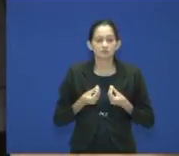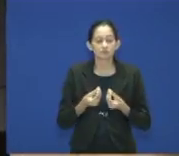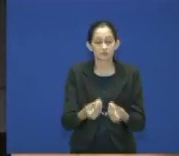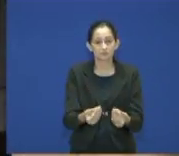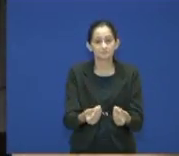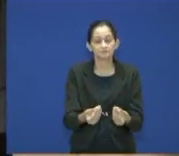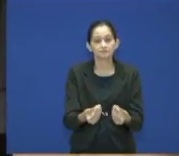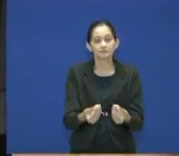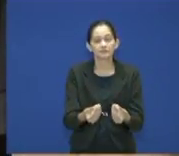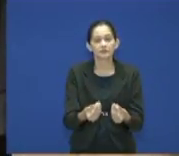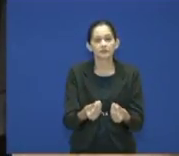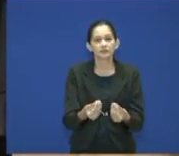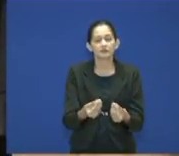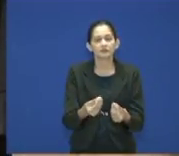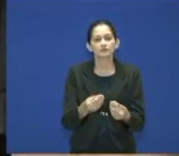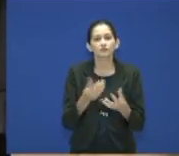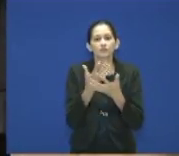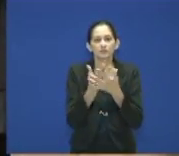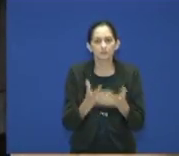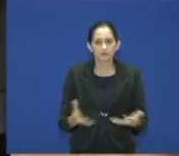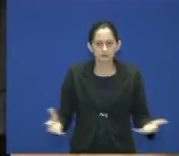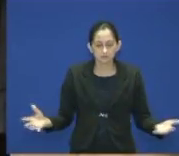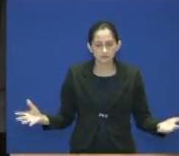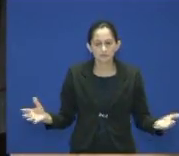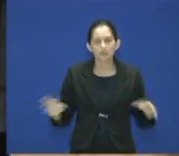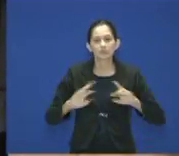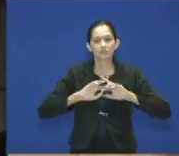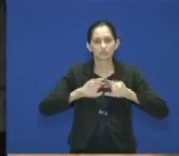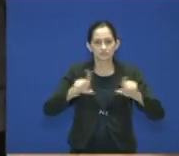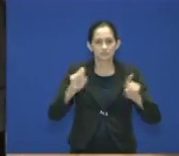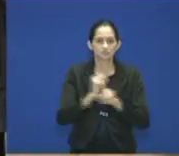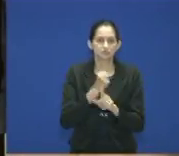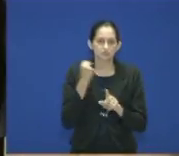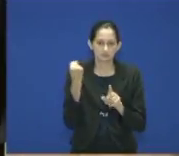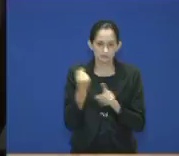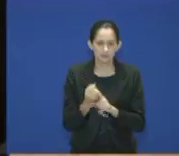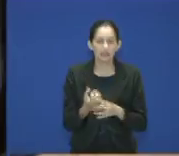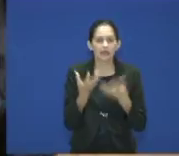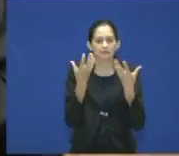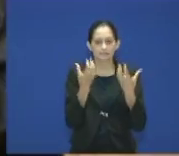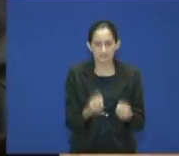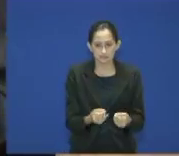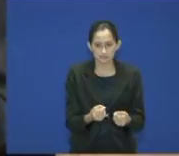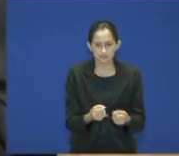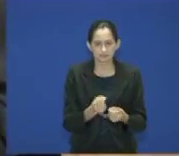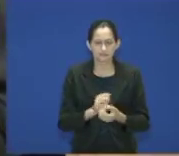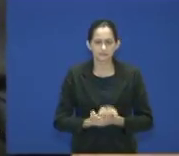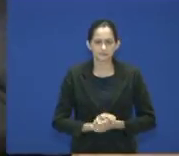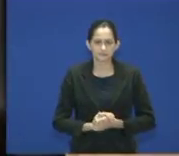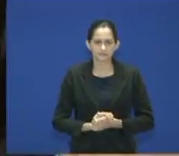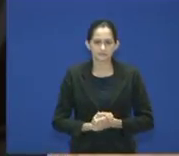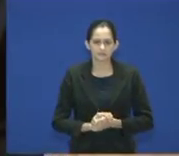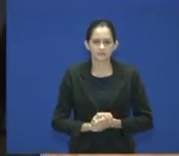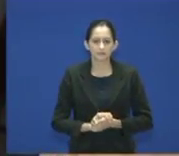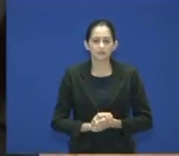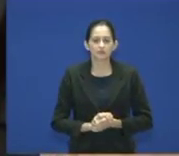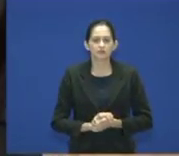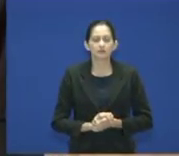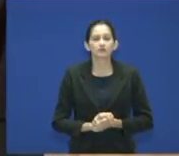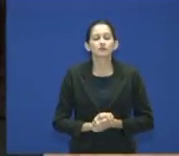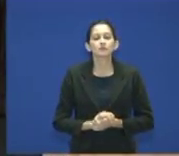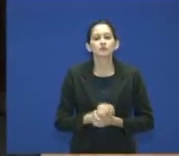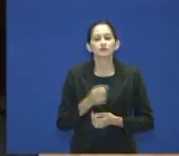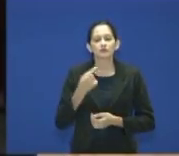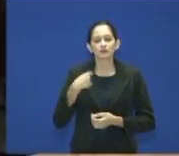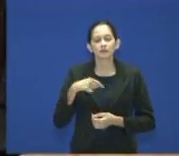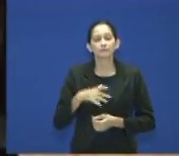transcender a mera celebração da diversidade em prol da aceitação das diferenças. Isso traduzido